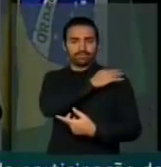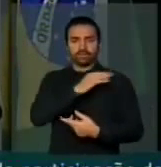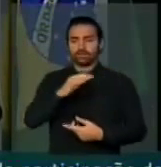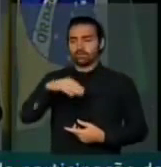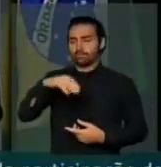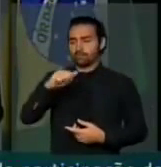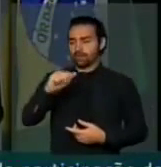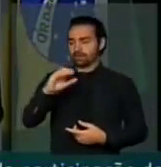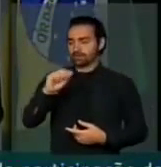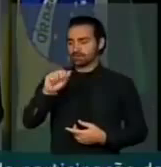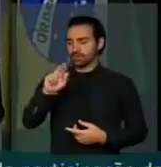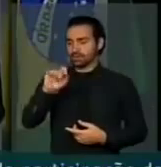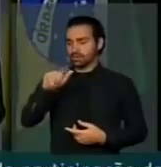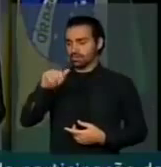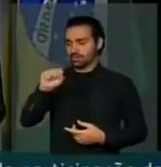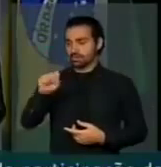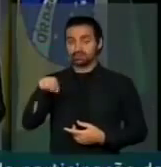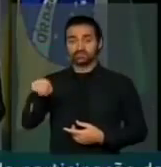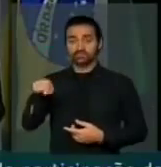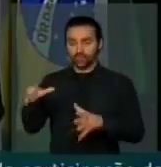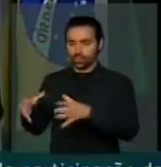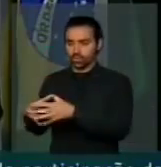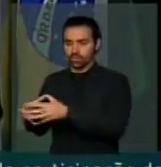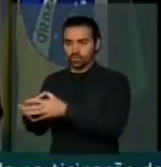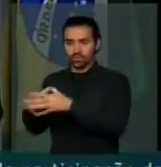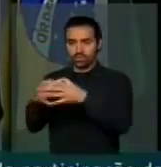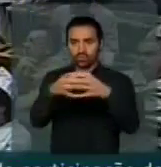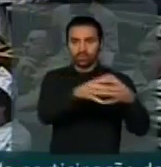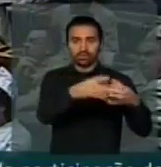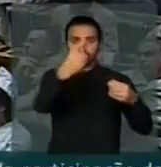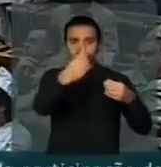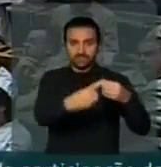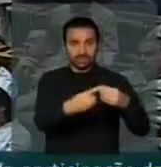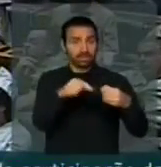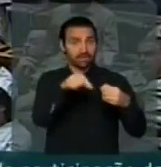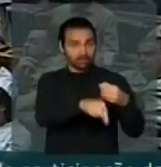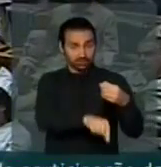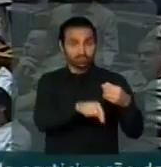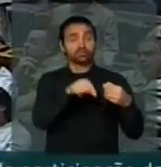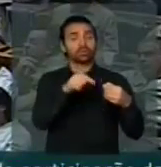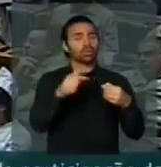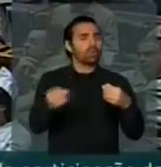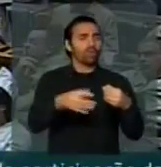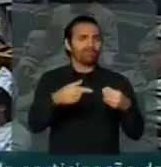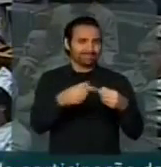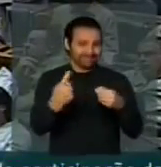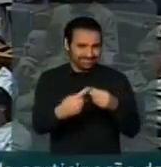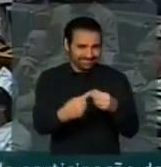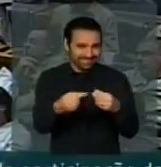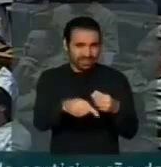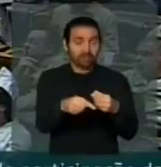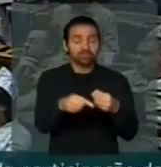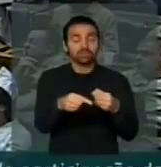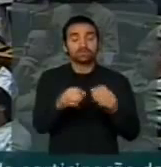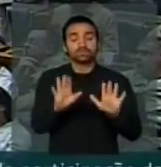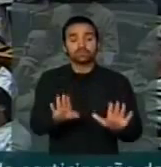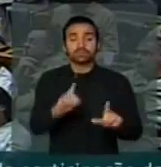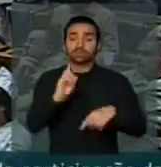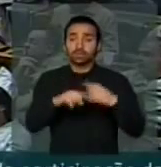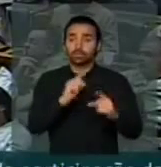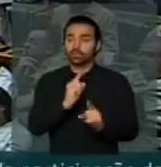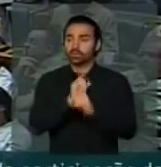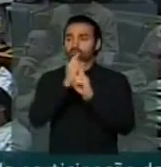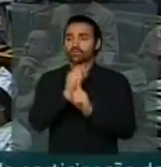Mascarenhas, quando ele decide deslocar o posto de comando para a cidade de Porreta Terme, alvo frequente da artilharia alemã. No encontro com o